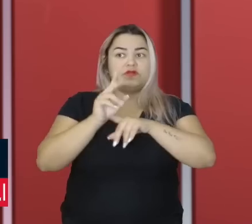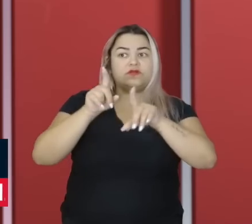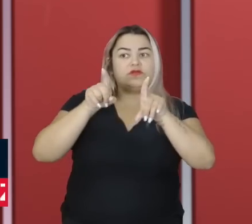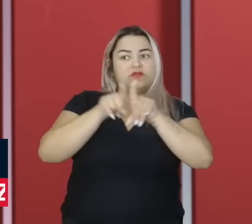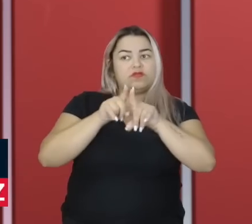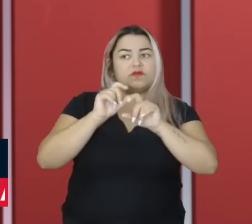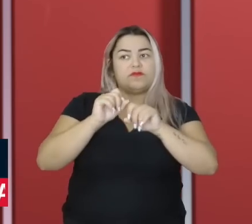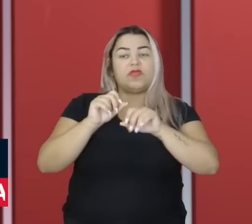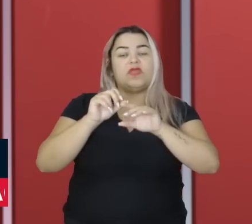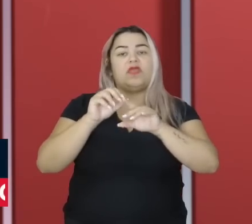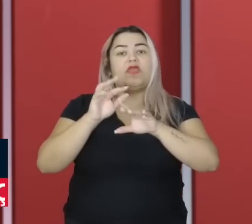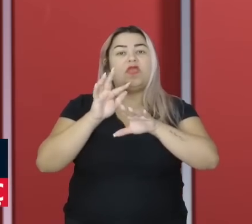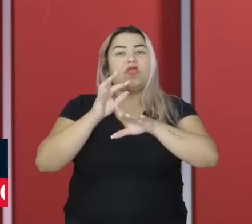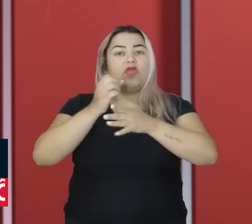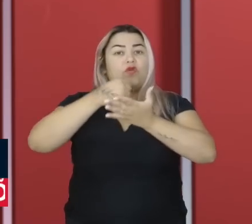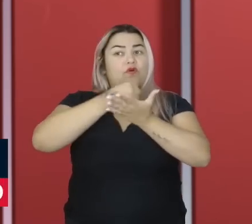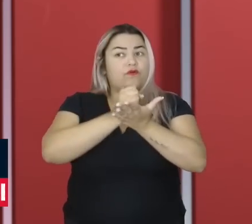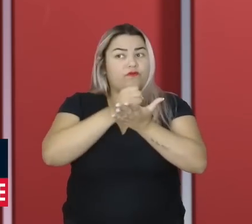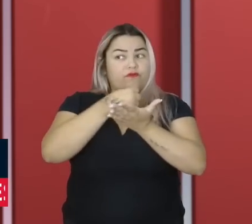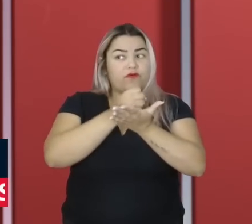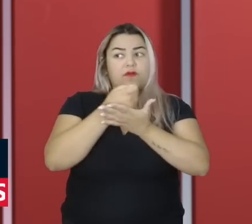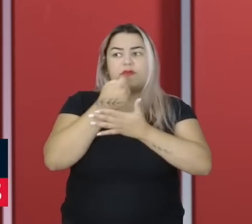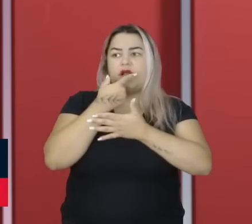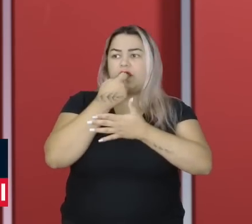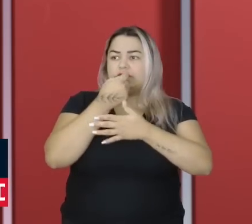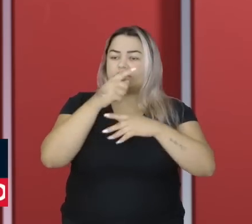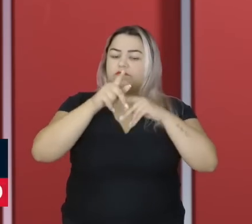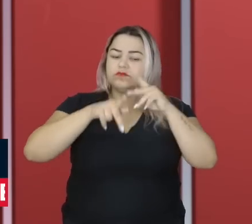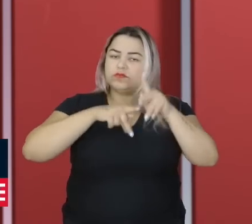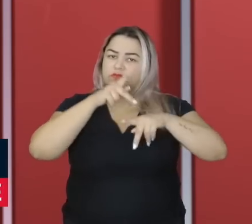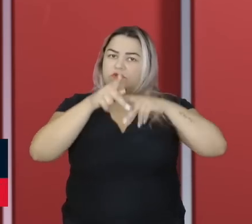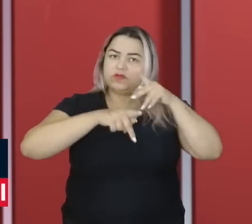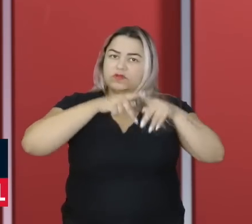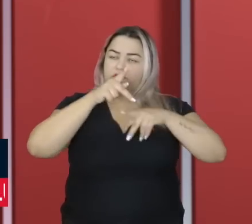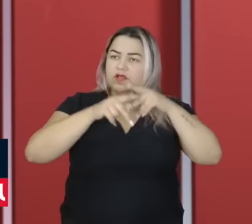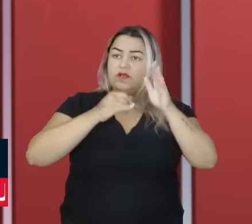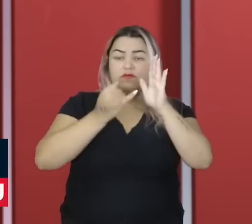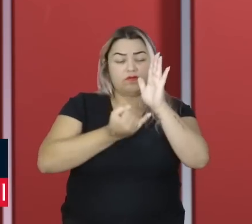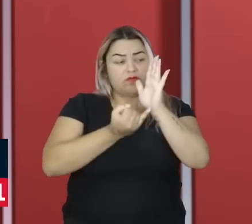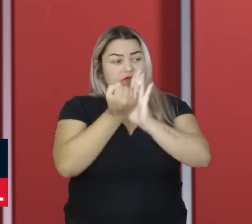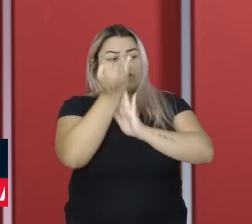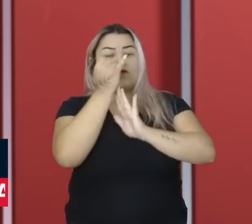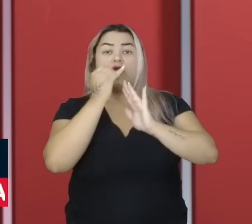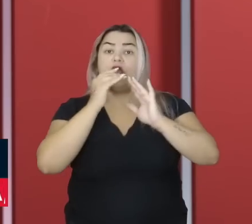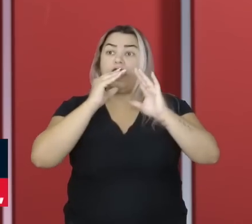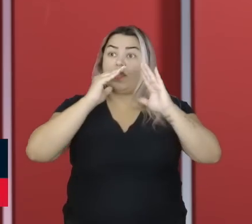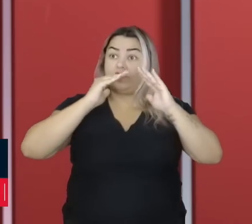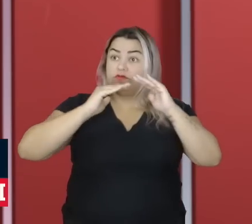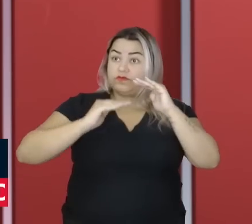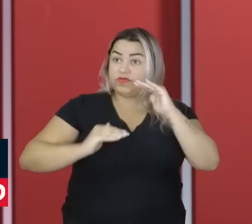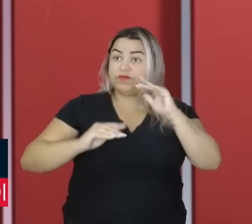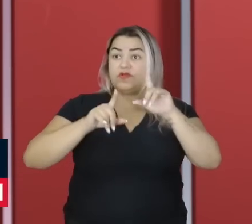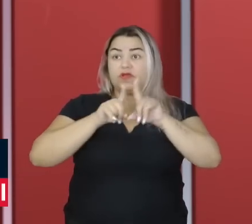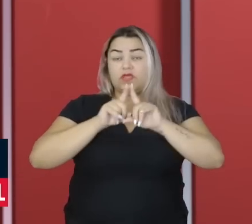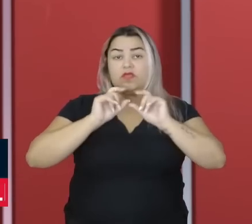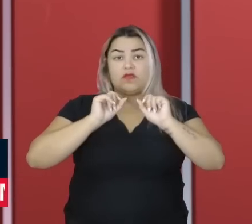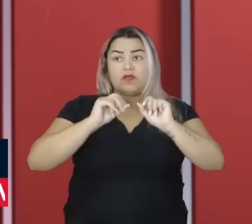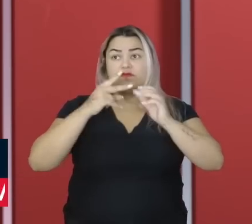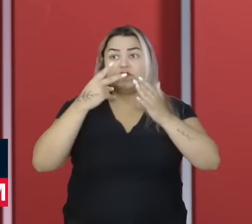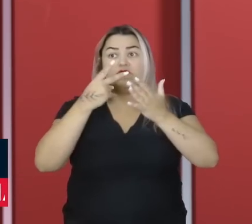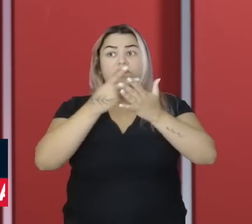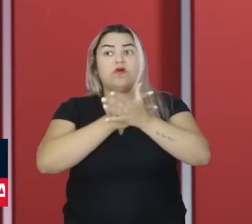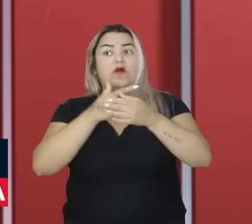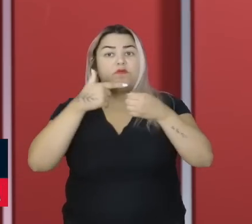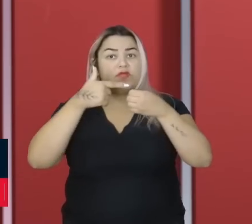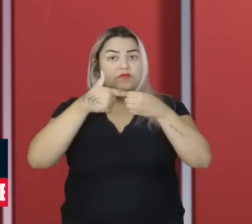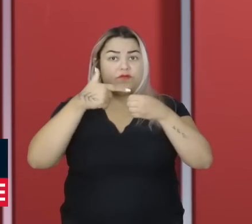recolocou o farmácia popular e a inflação começou a baixar. Isso porque teve uma medida muito firme em relação à Petrobras.